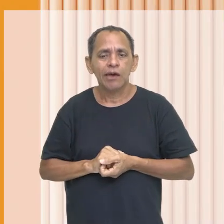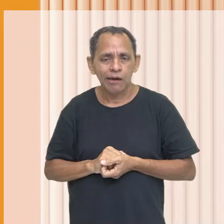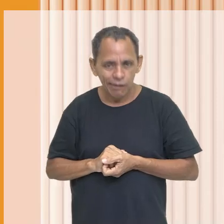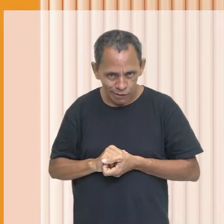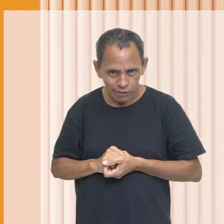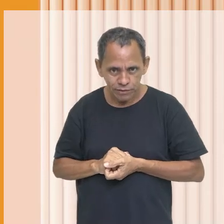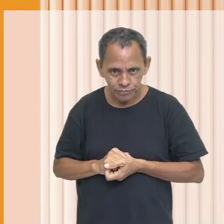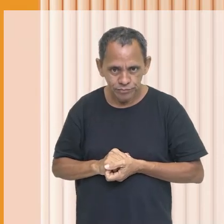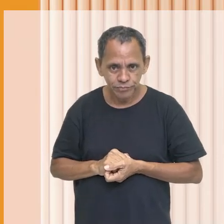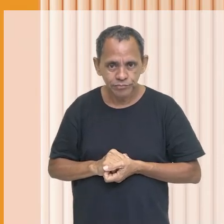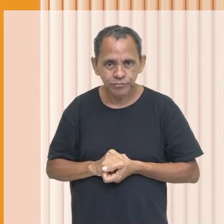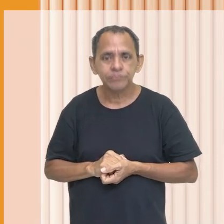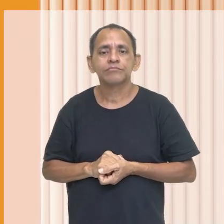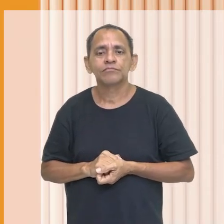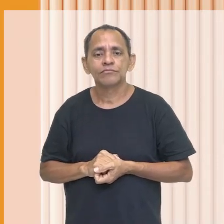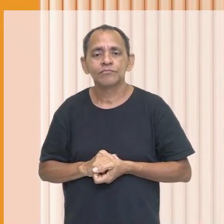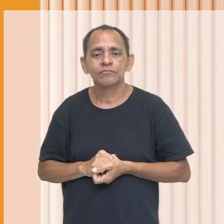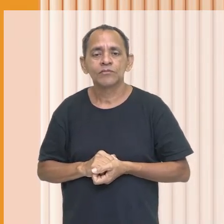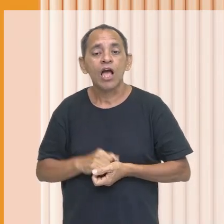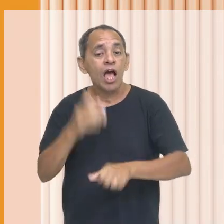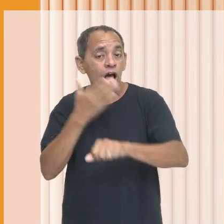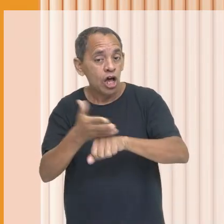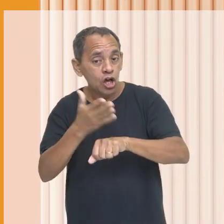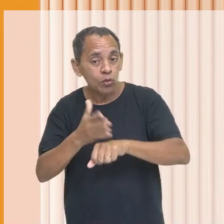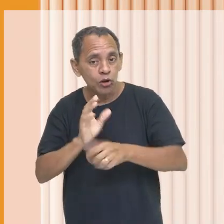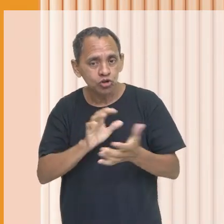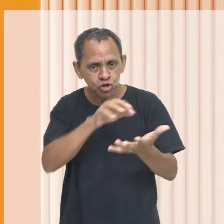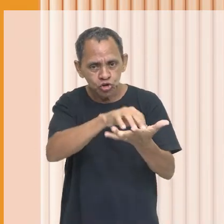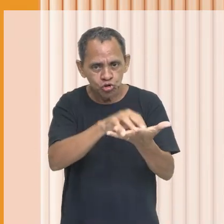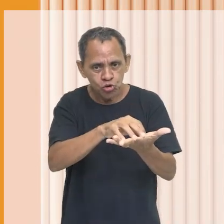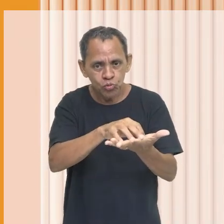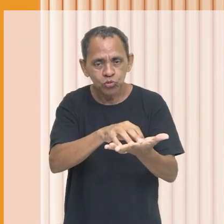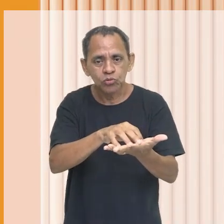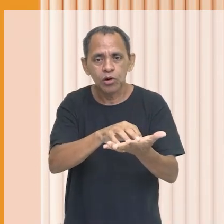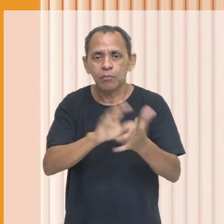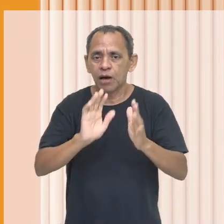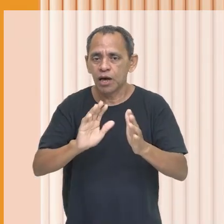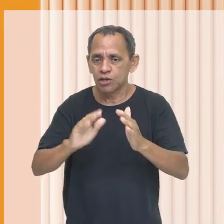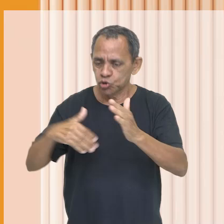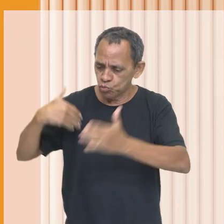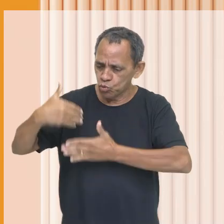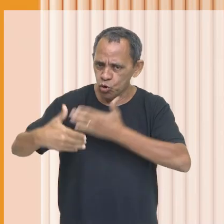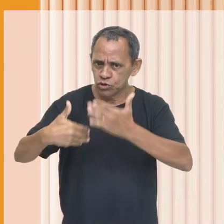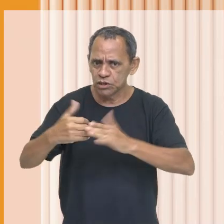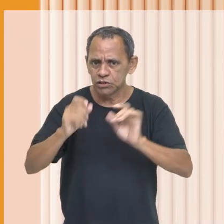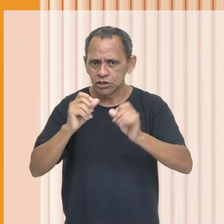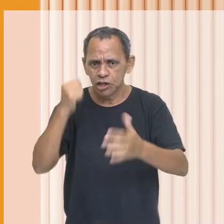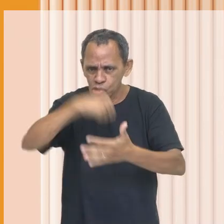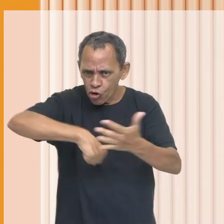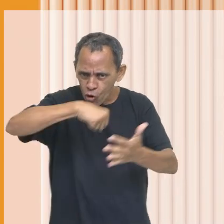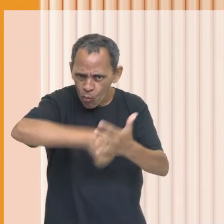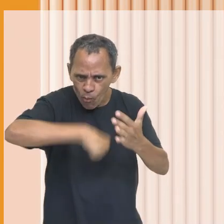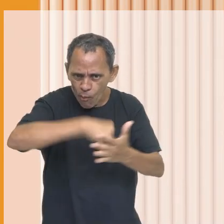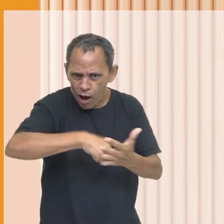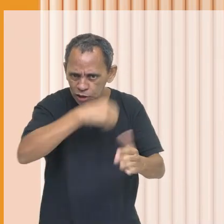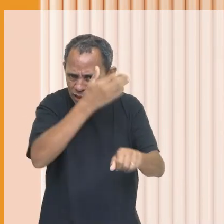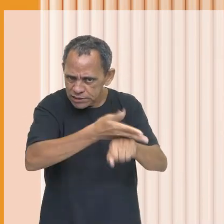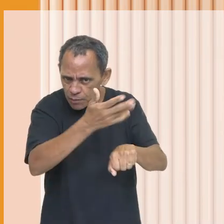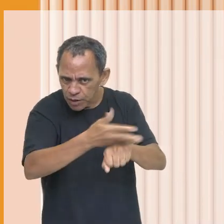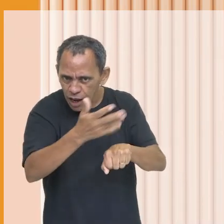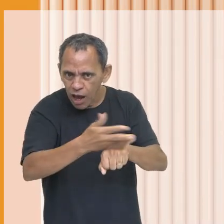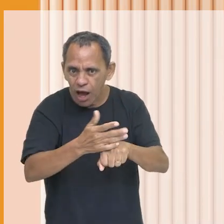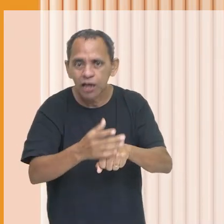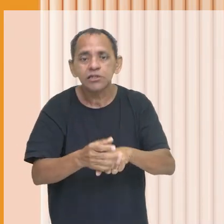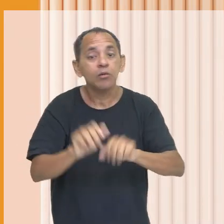enfraquecimento dessas instituições, com o processo de combate a essa prática clientelista, o que pode acontecer é